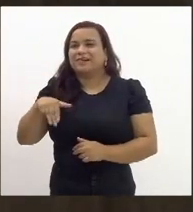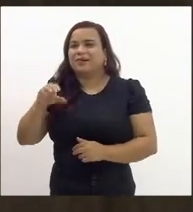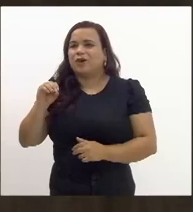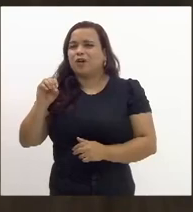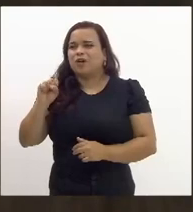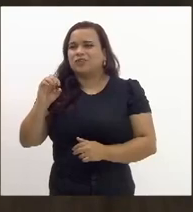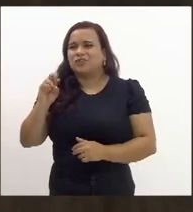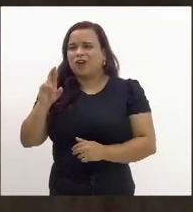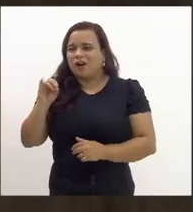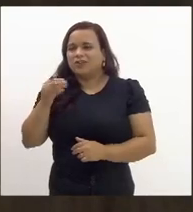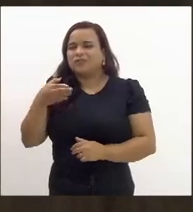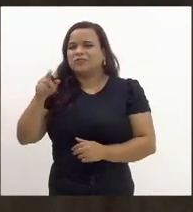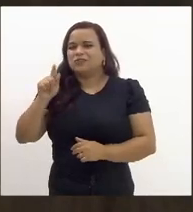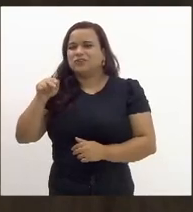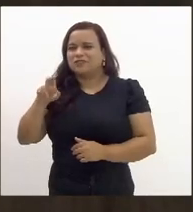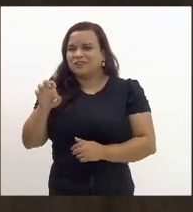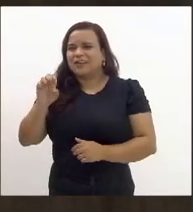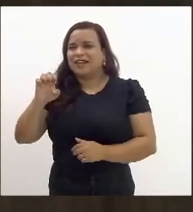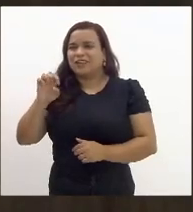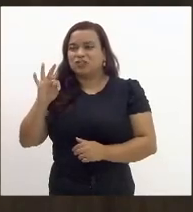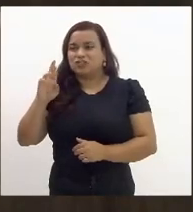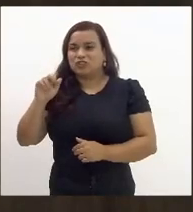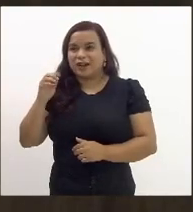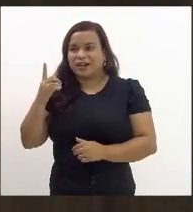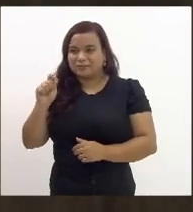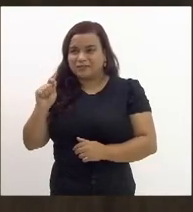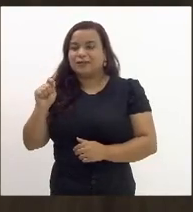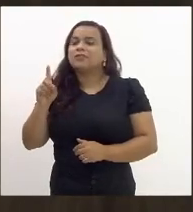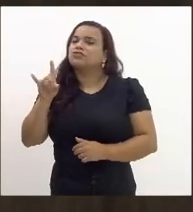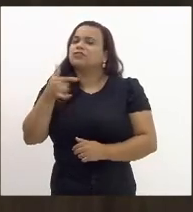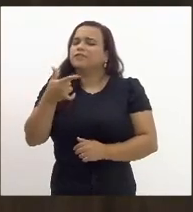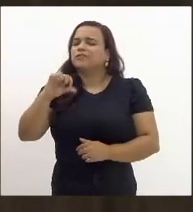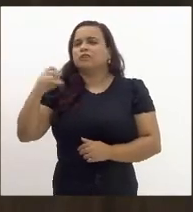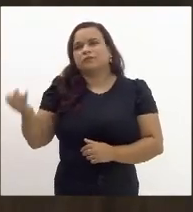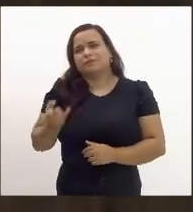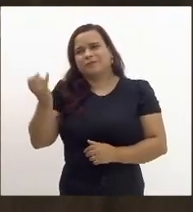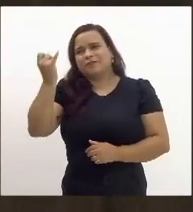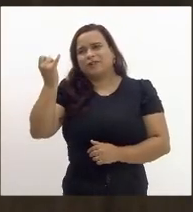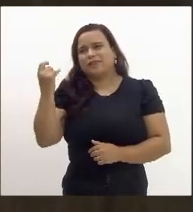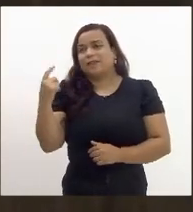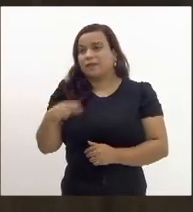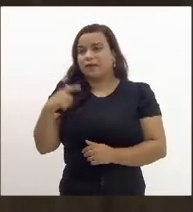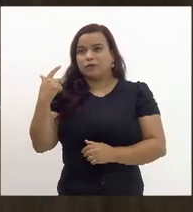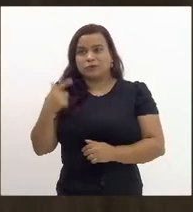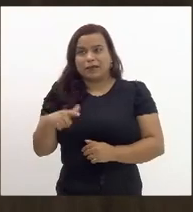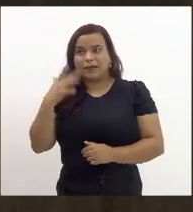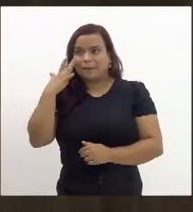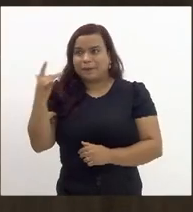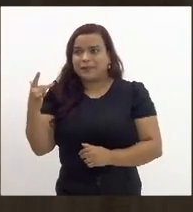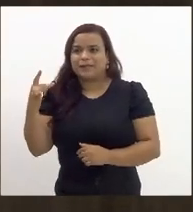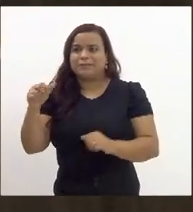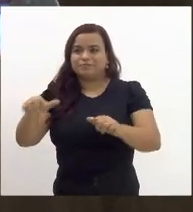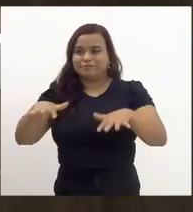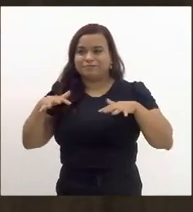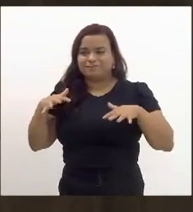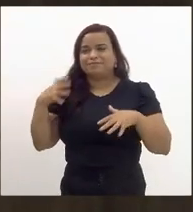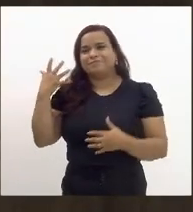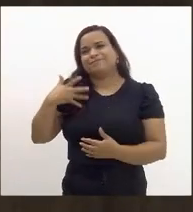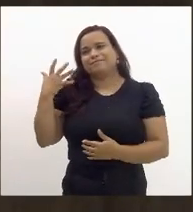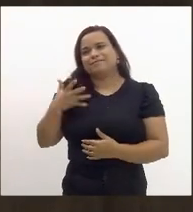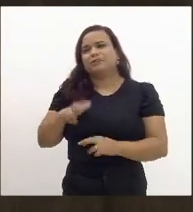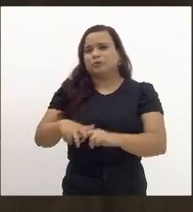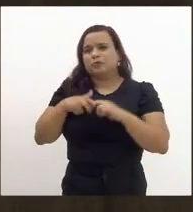dia 29 é um dia muito importante. Não vamos ter sessão amanhã, por isso